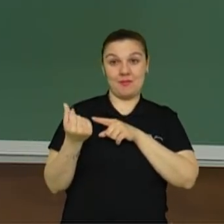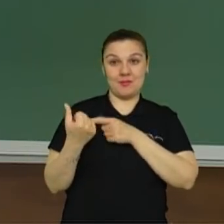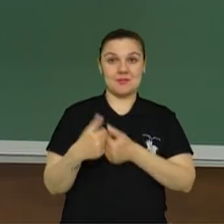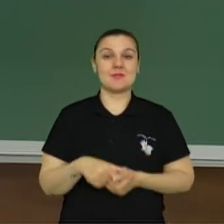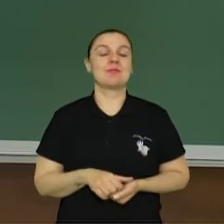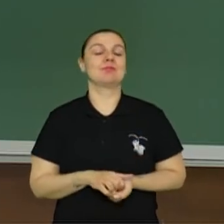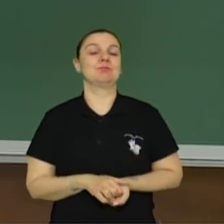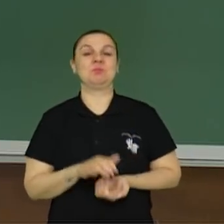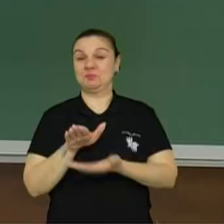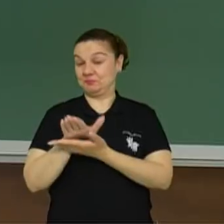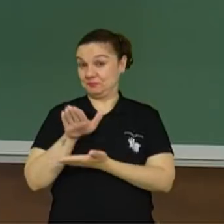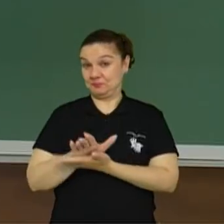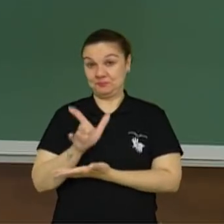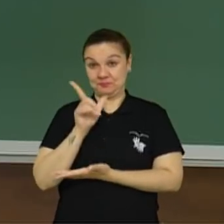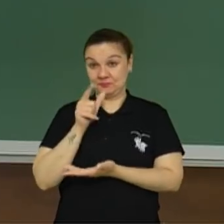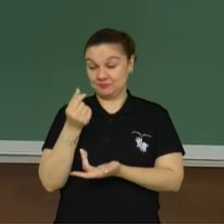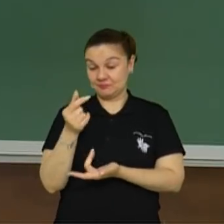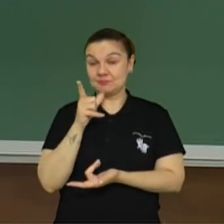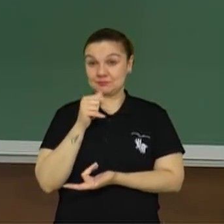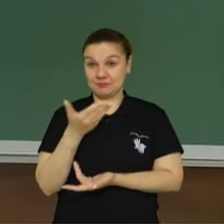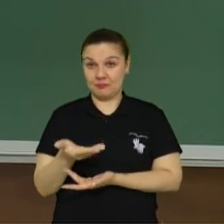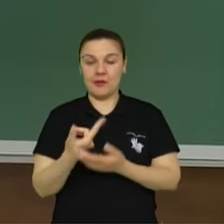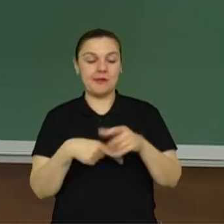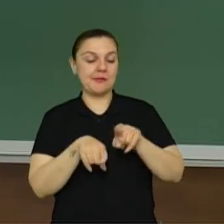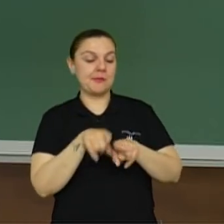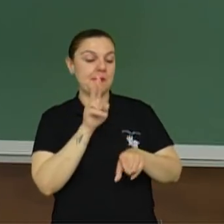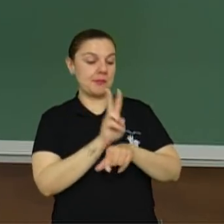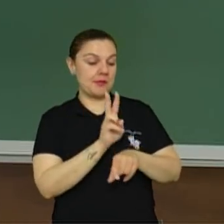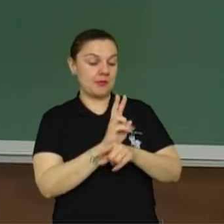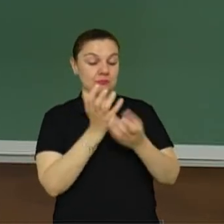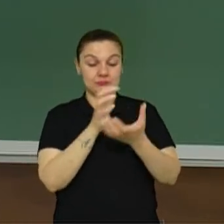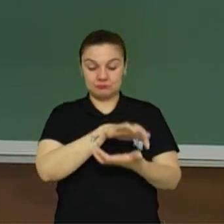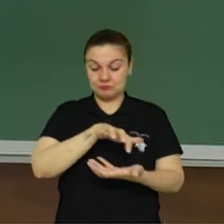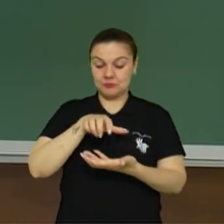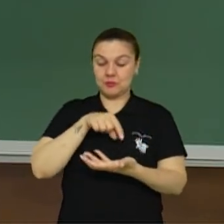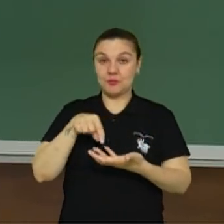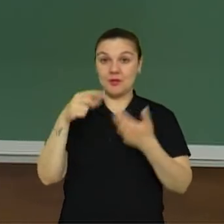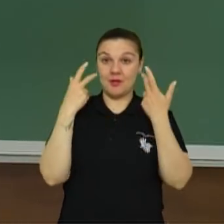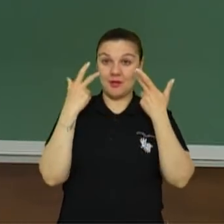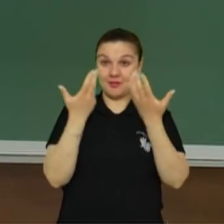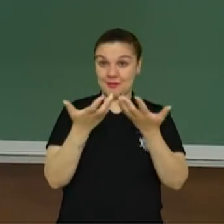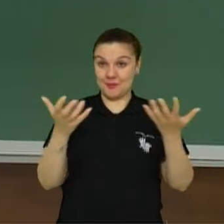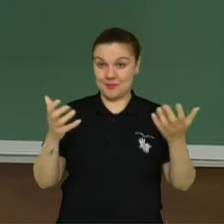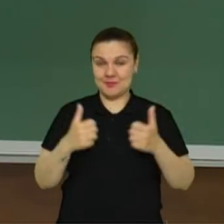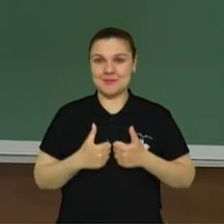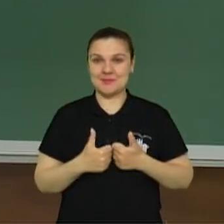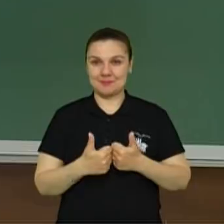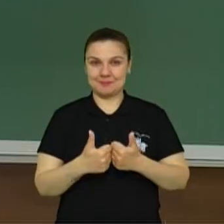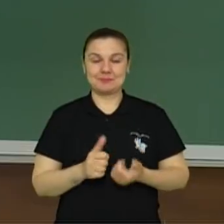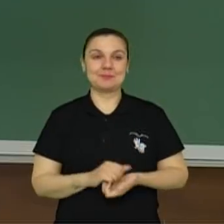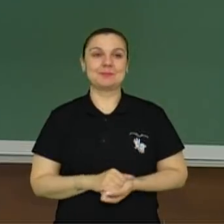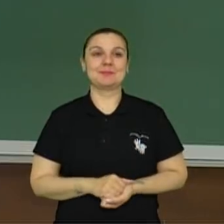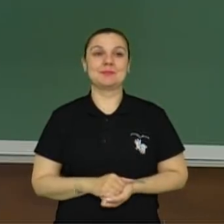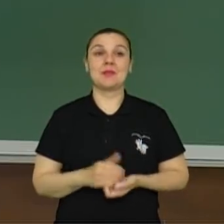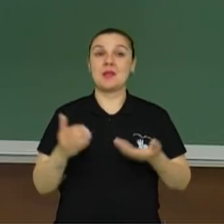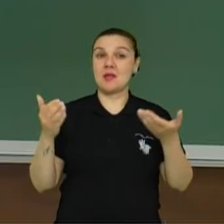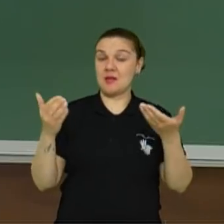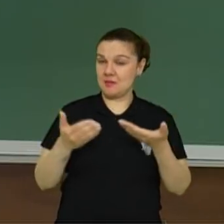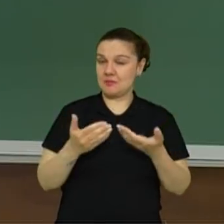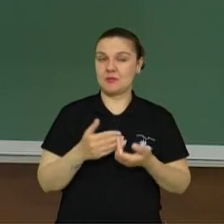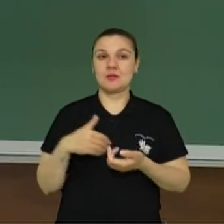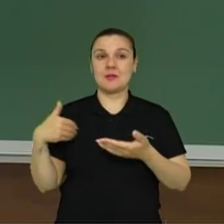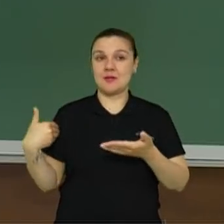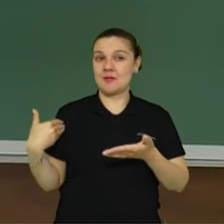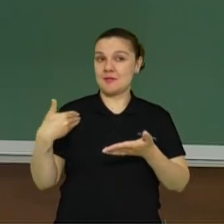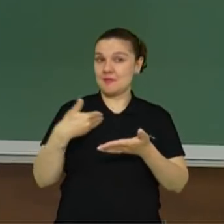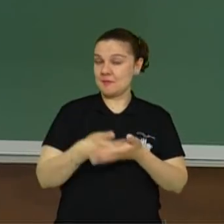financeiro, dinheiro, né? E também para a preservação do planeta e da natureza. Bacana? Agora,